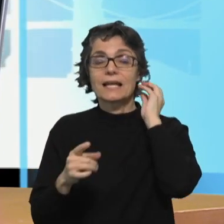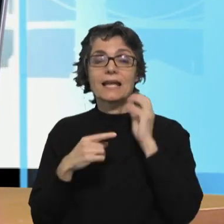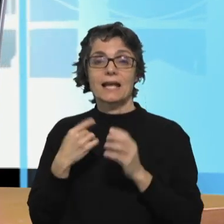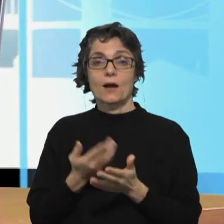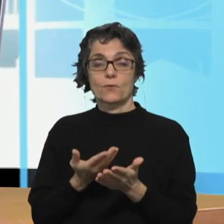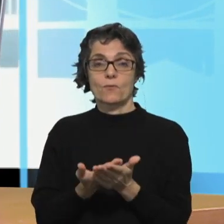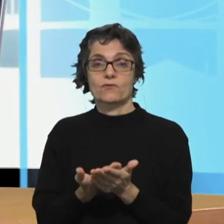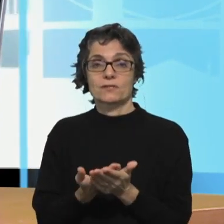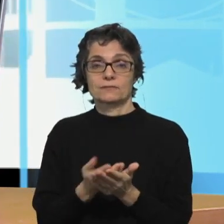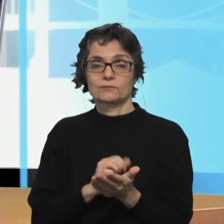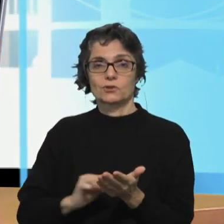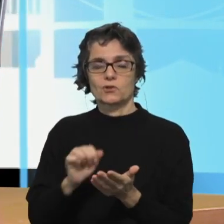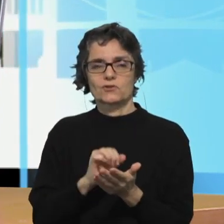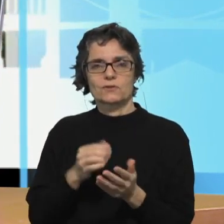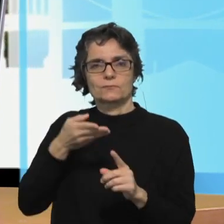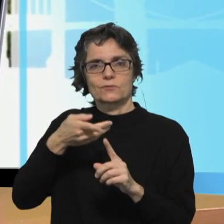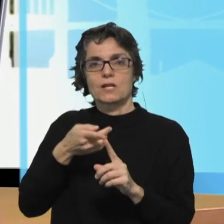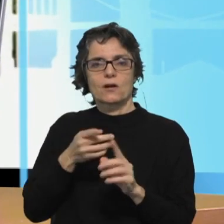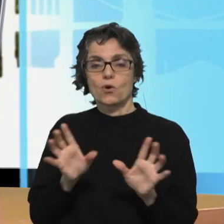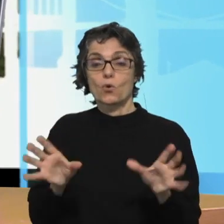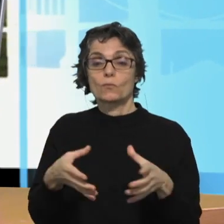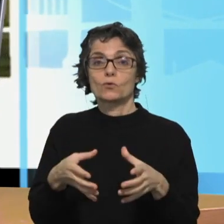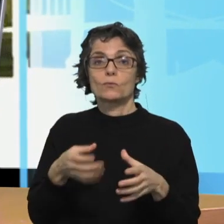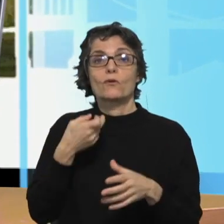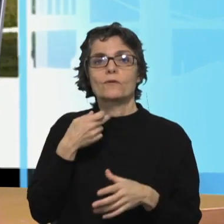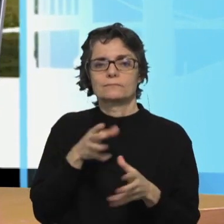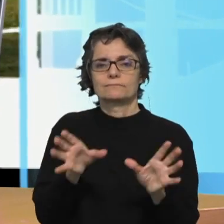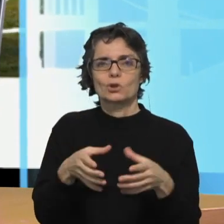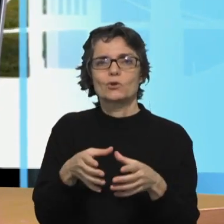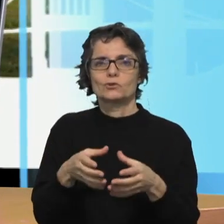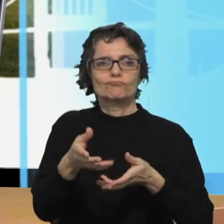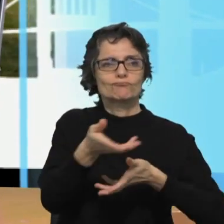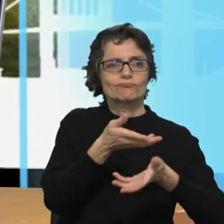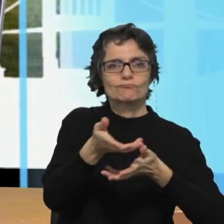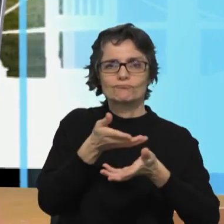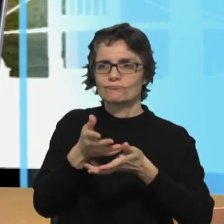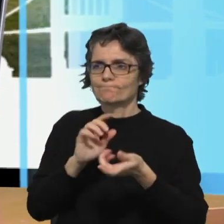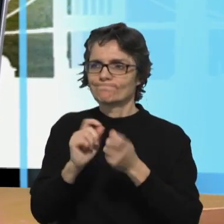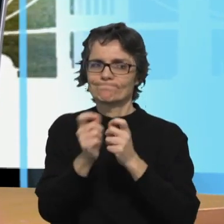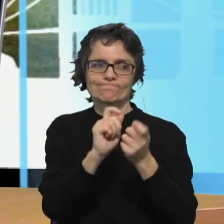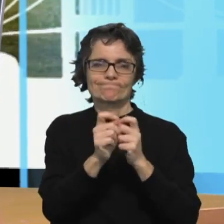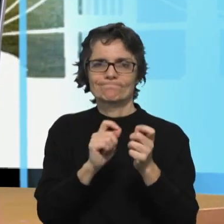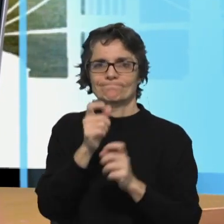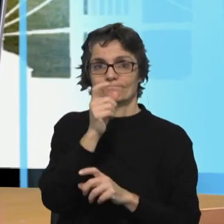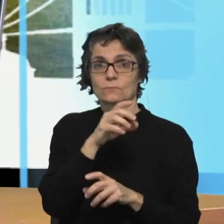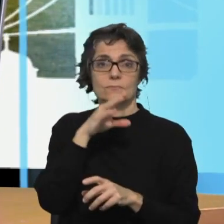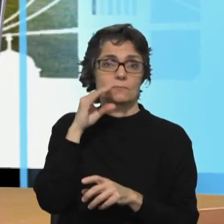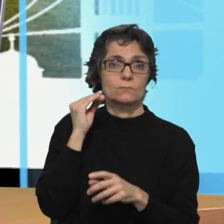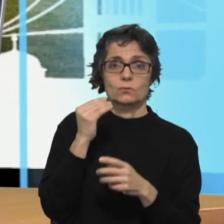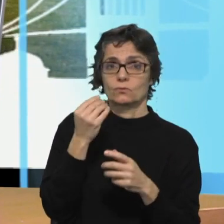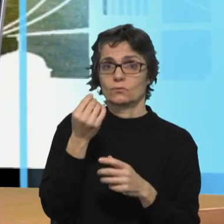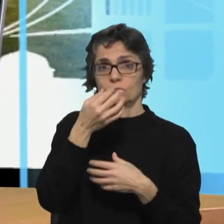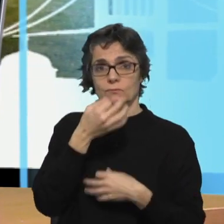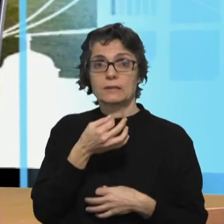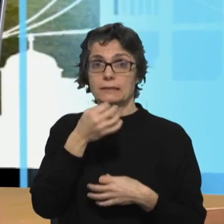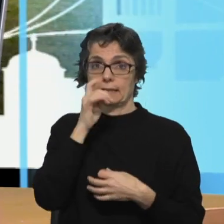centradas no grupo, não é? Um pequeno grupo, com relações quentes entre as pessoas, onde há fortes interações entre um adulto crente, a que chamamos o